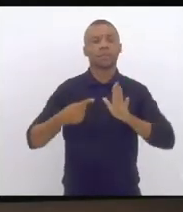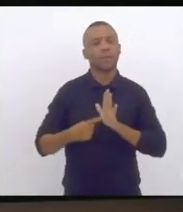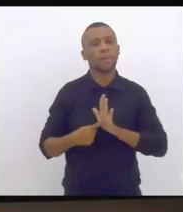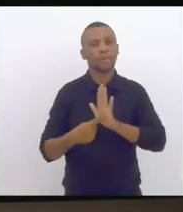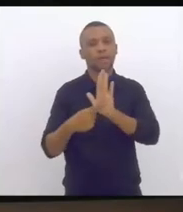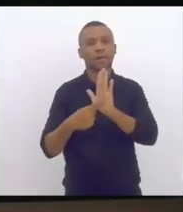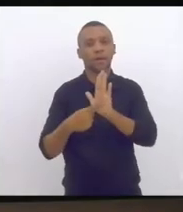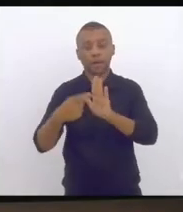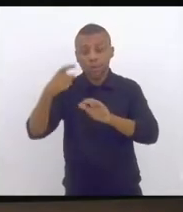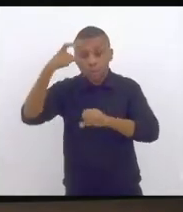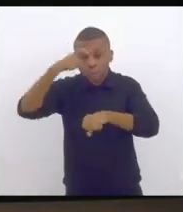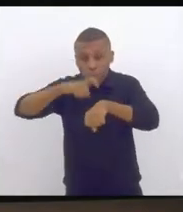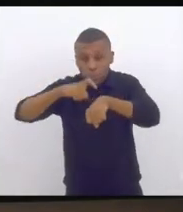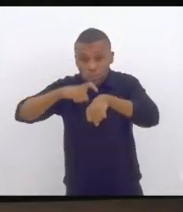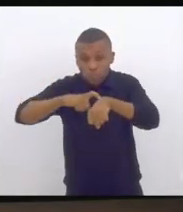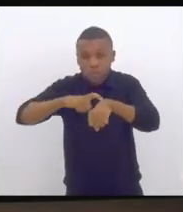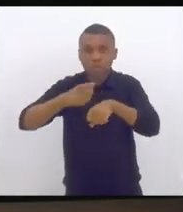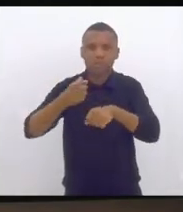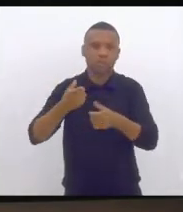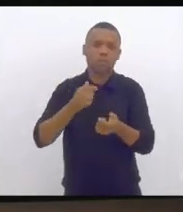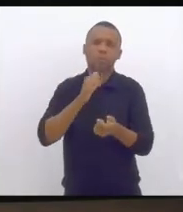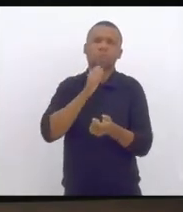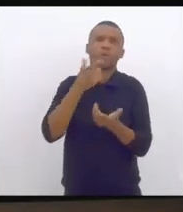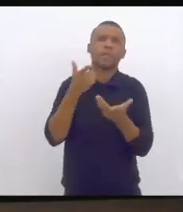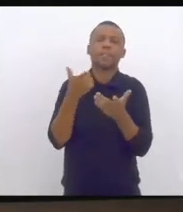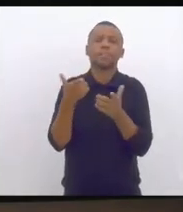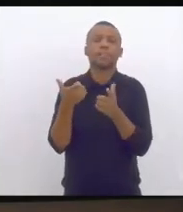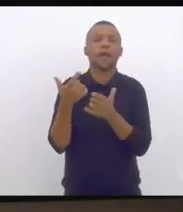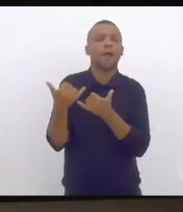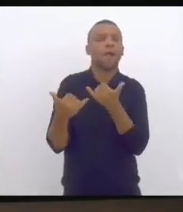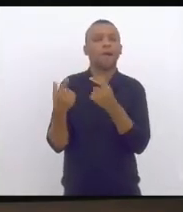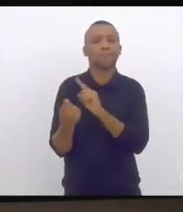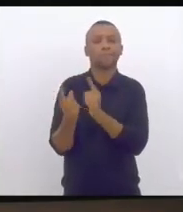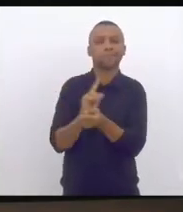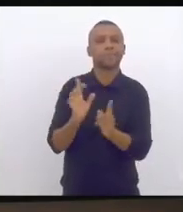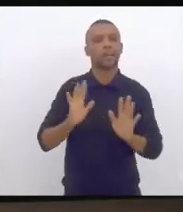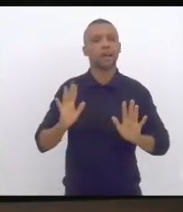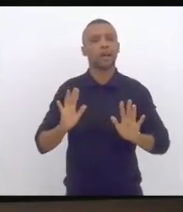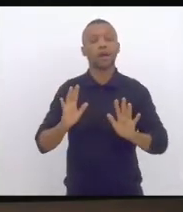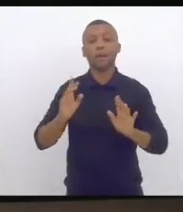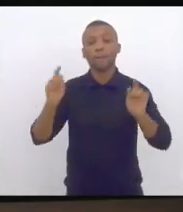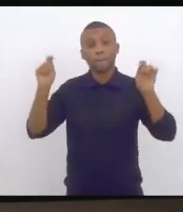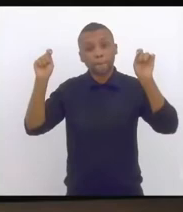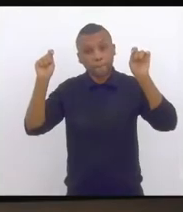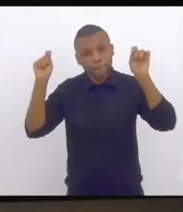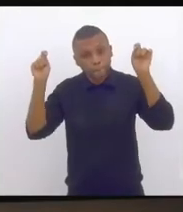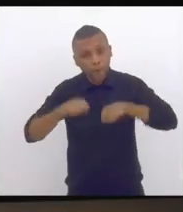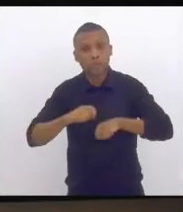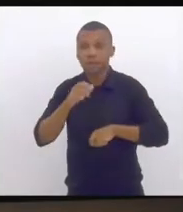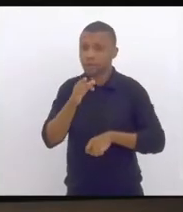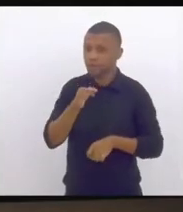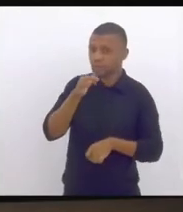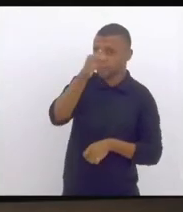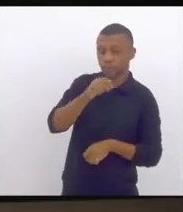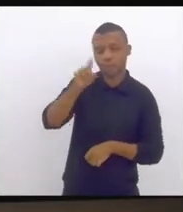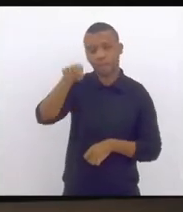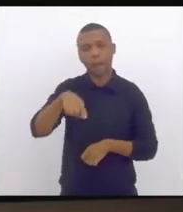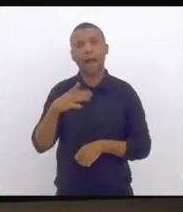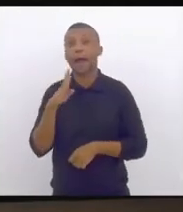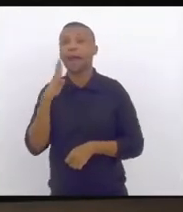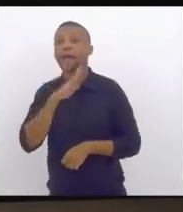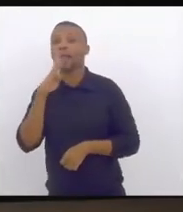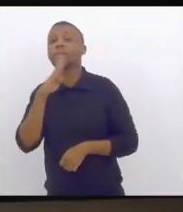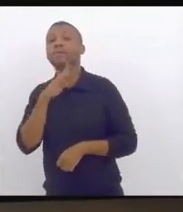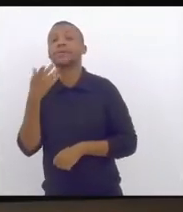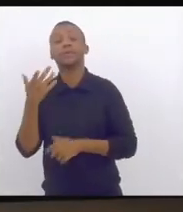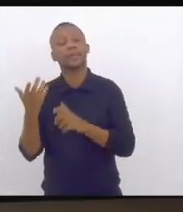na ordem do dia, sem trocadilho. Possibilidade de futuro / emergências climáticas.